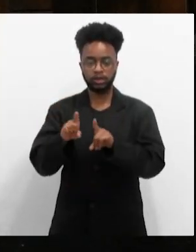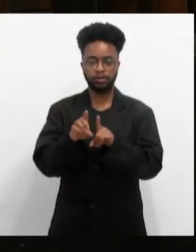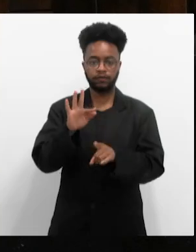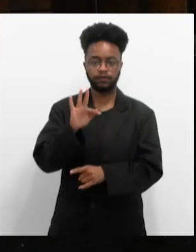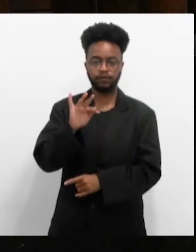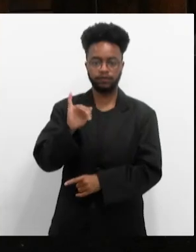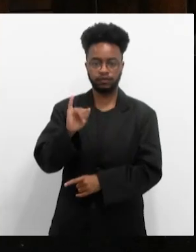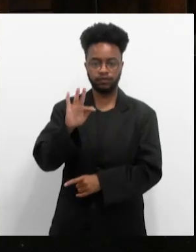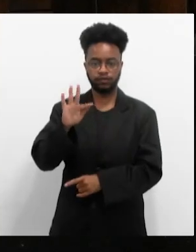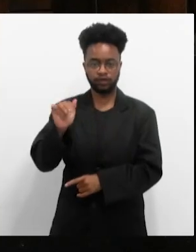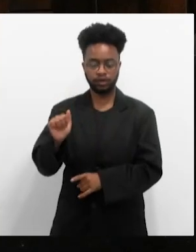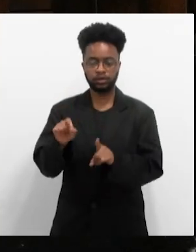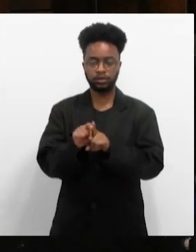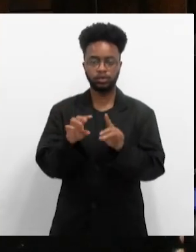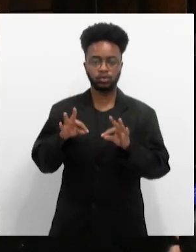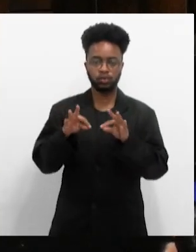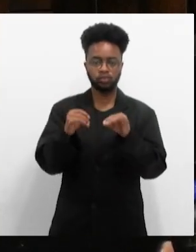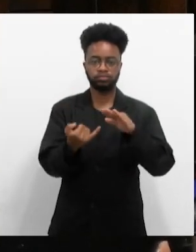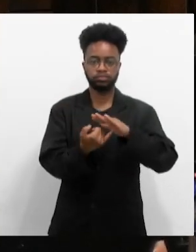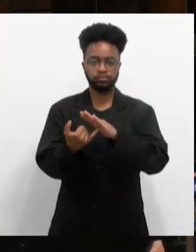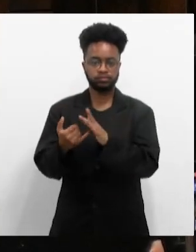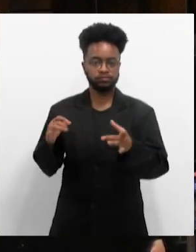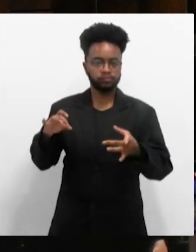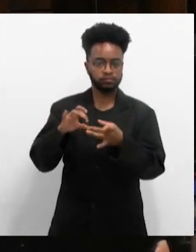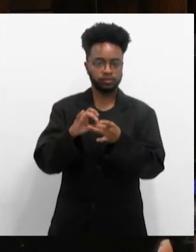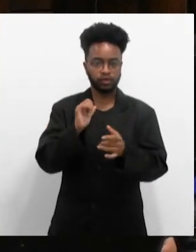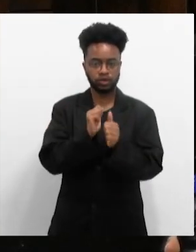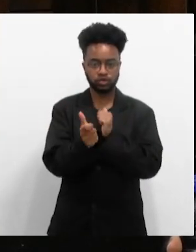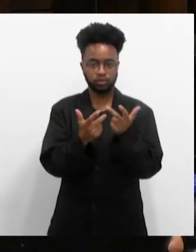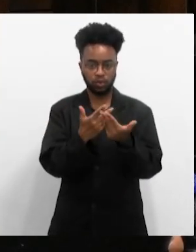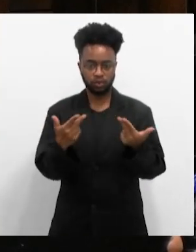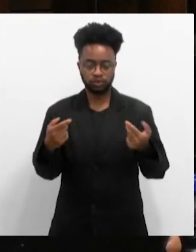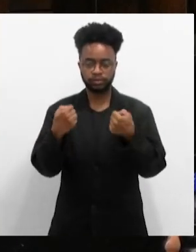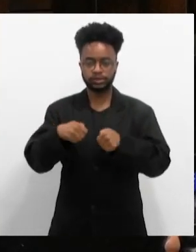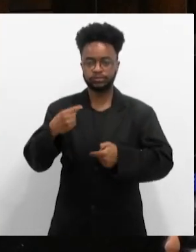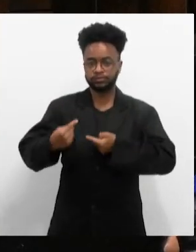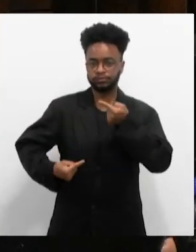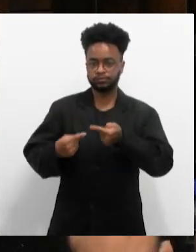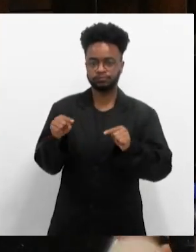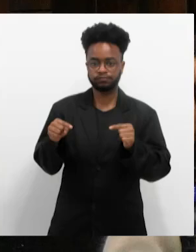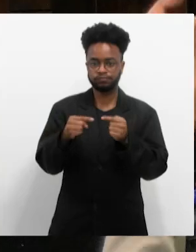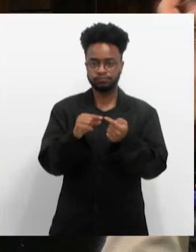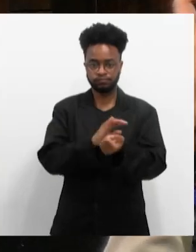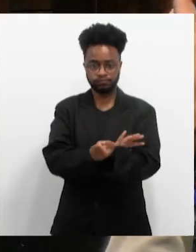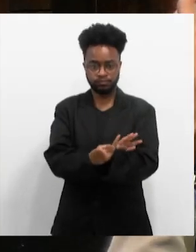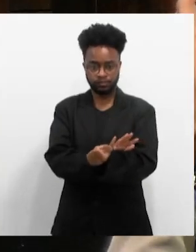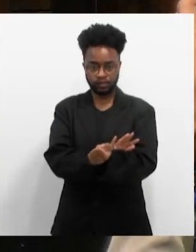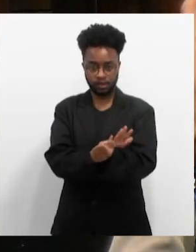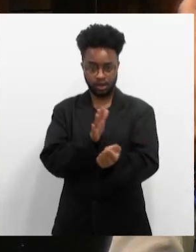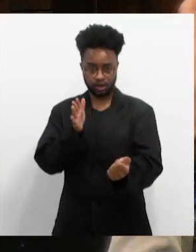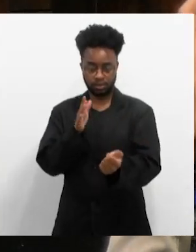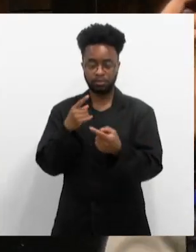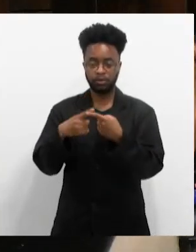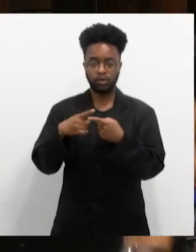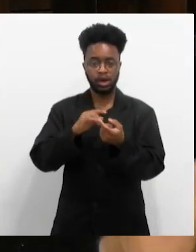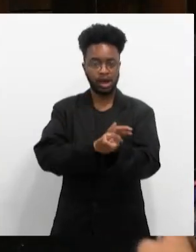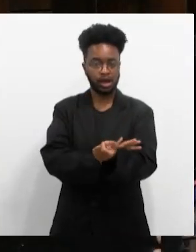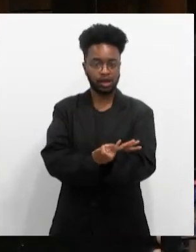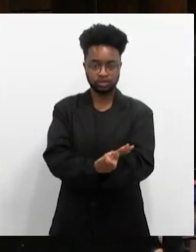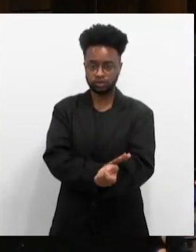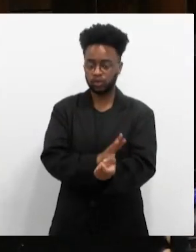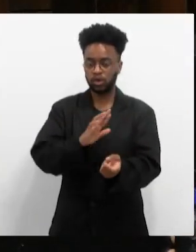internacionais relacionados ao esporte façam a discussão antirracista, para que, visto que o racismo não é uma coisa